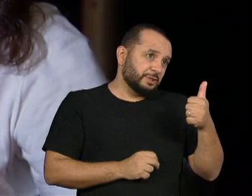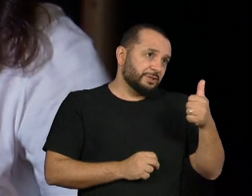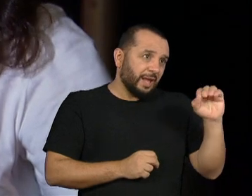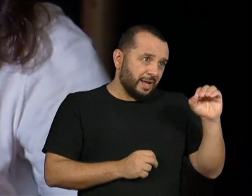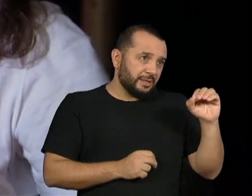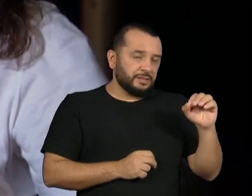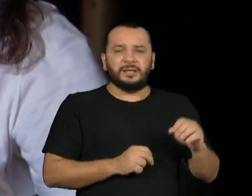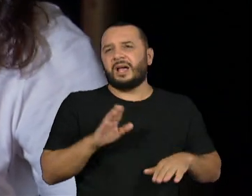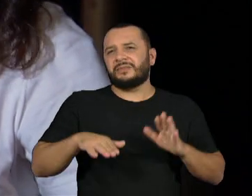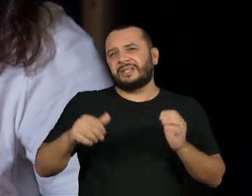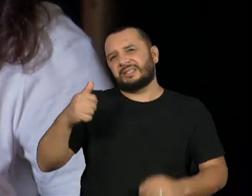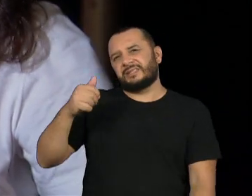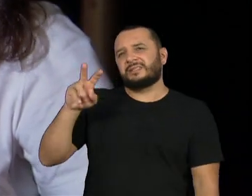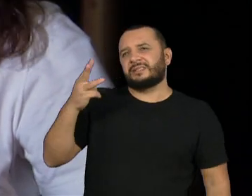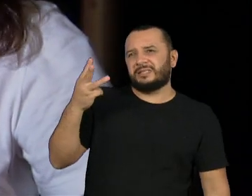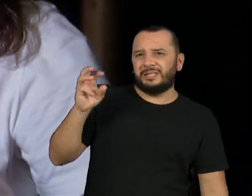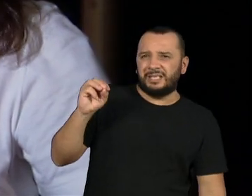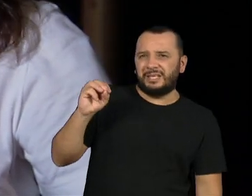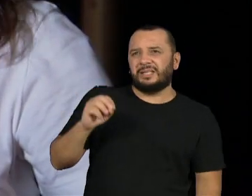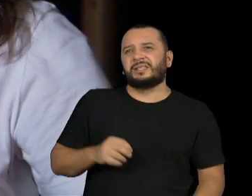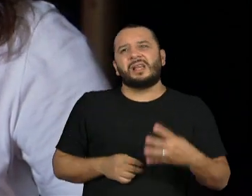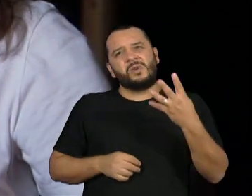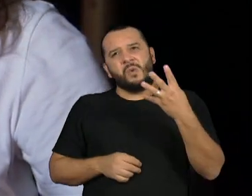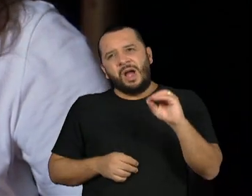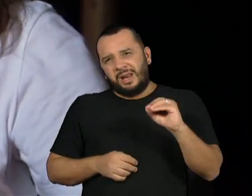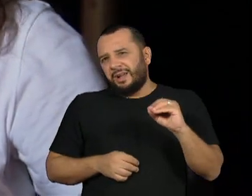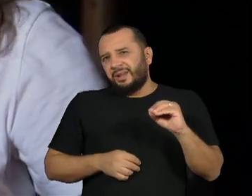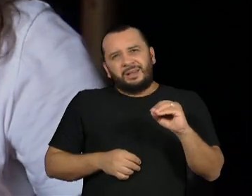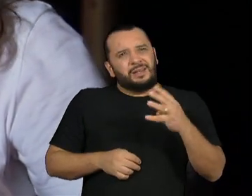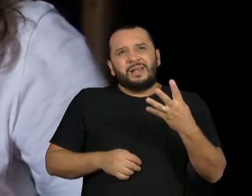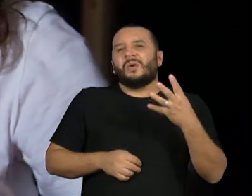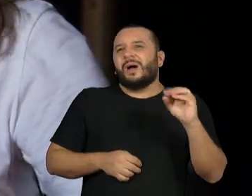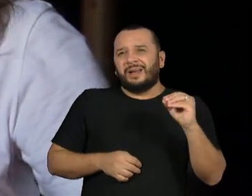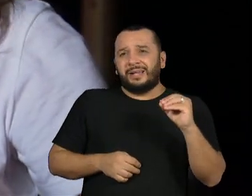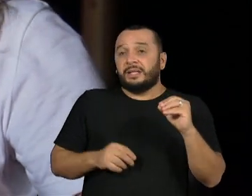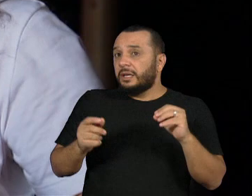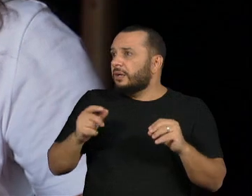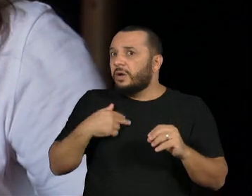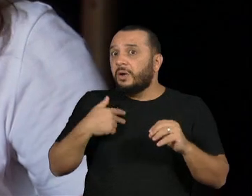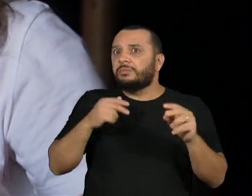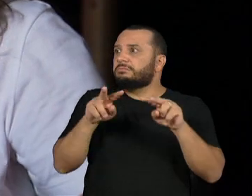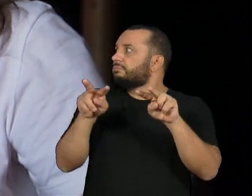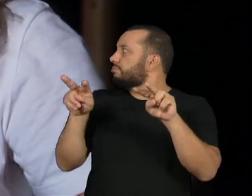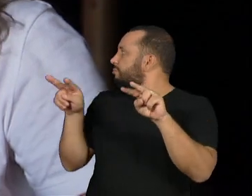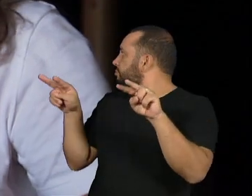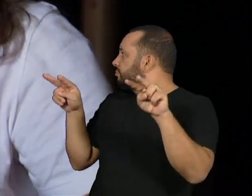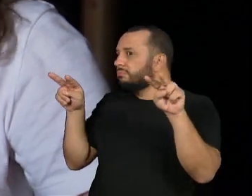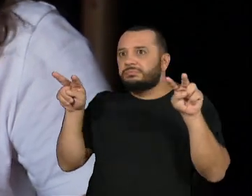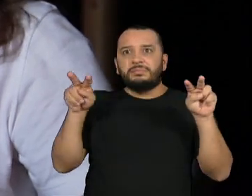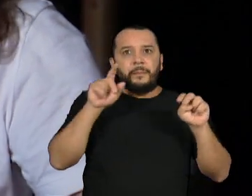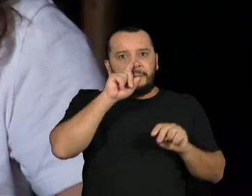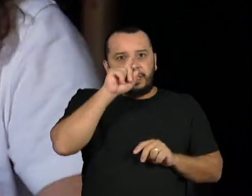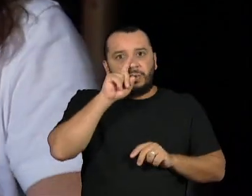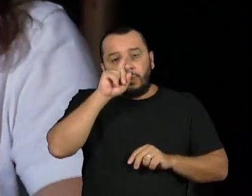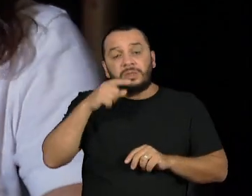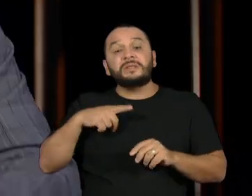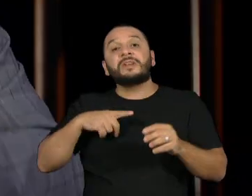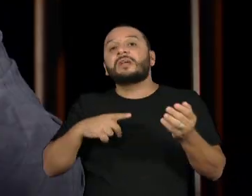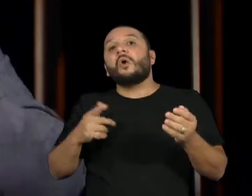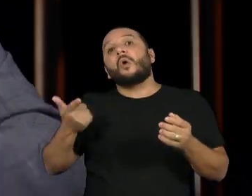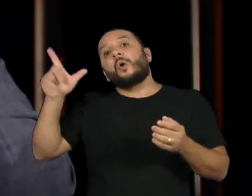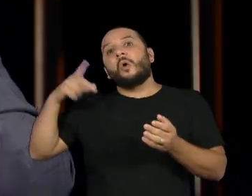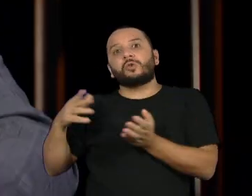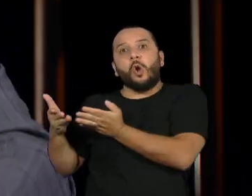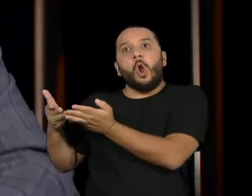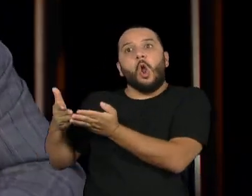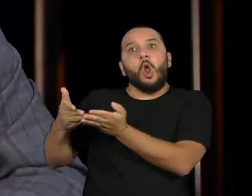às vezes assim, 40, você tem certeza que não vai ter muitos navios ao redor, mas é um pouco risco, porque tem chance de ter, sempre. E como que é essa